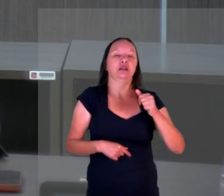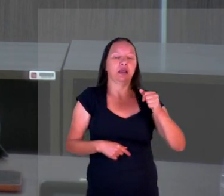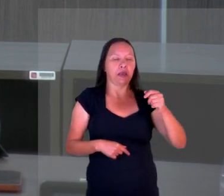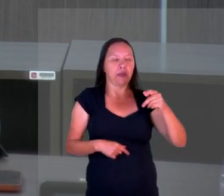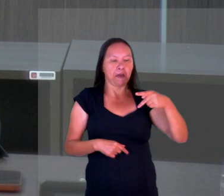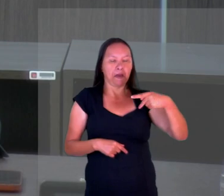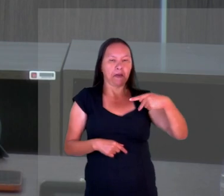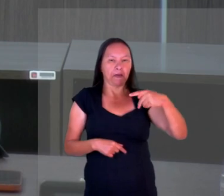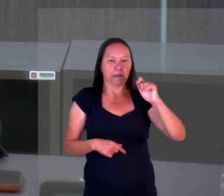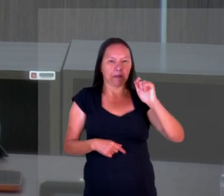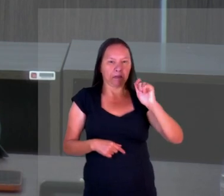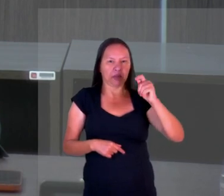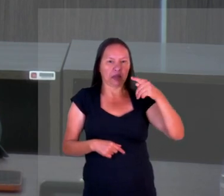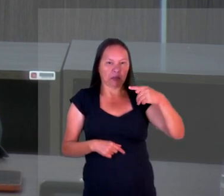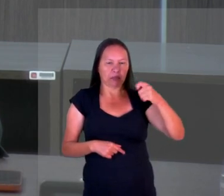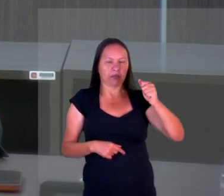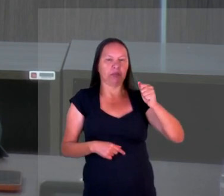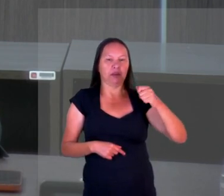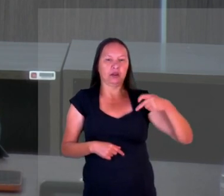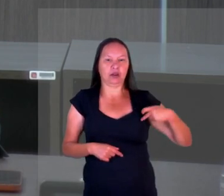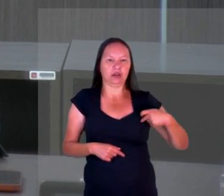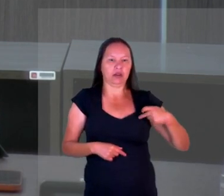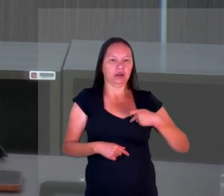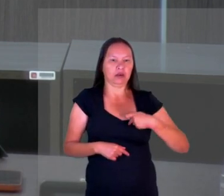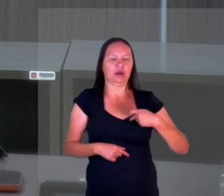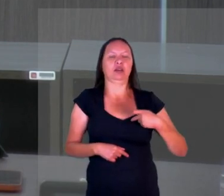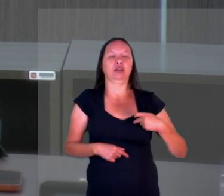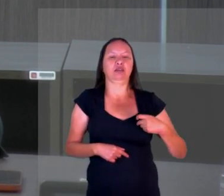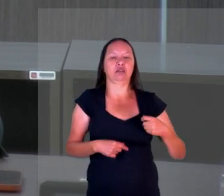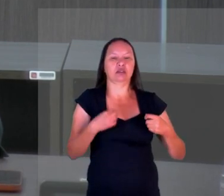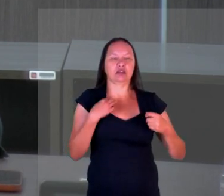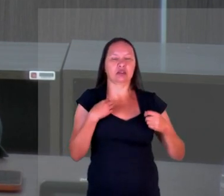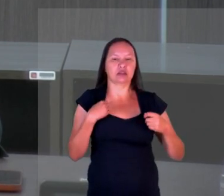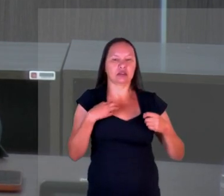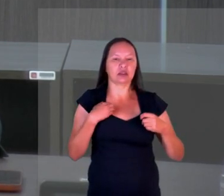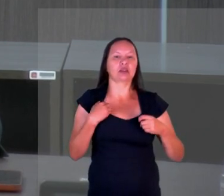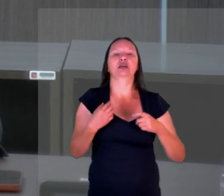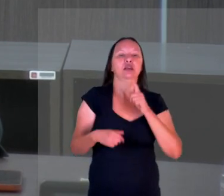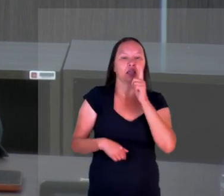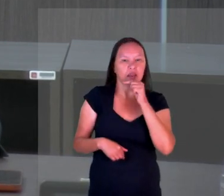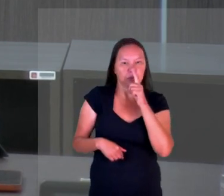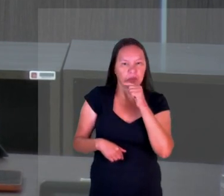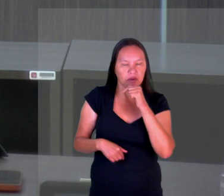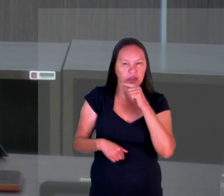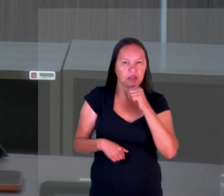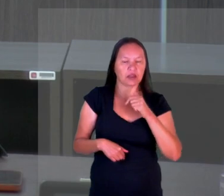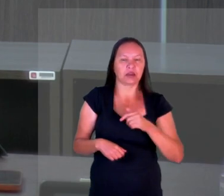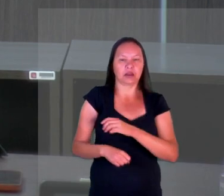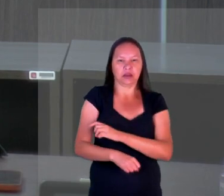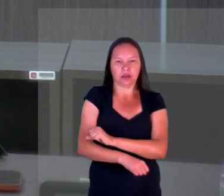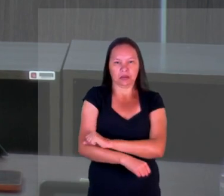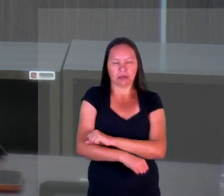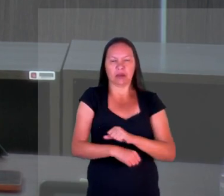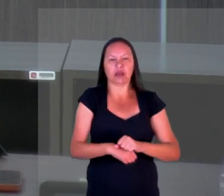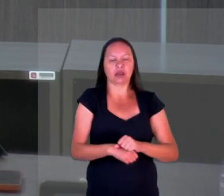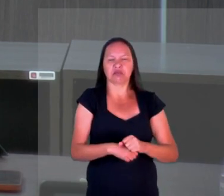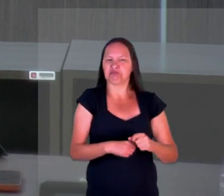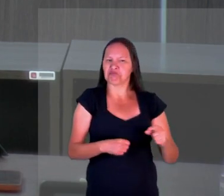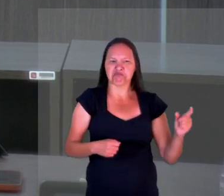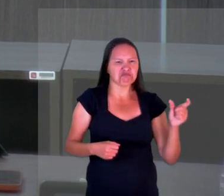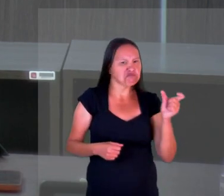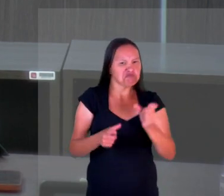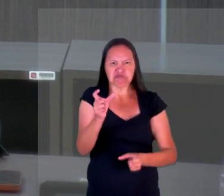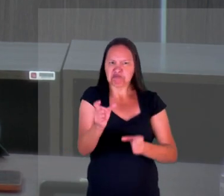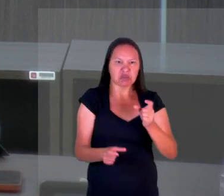pipa levam saúde para aqueles ribeirinhos da Amazônia remota onde ninguém chega a não ser as forças armadas